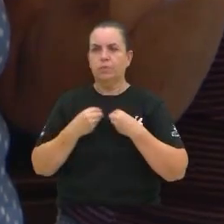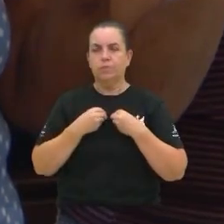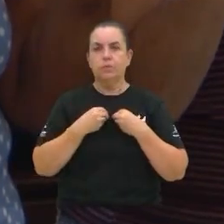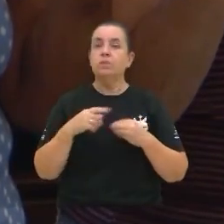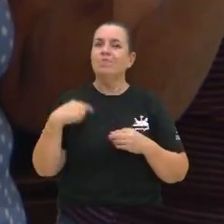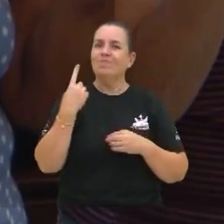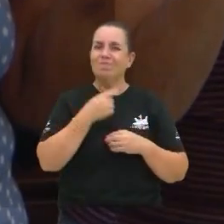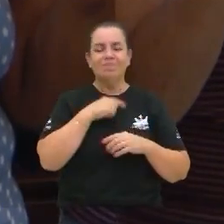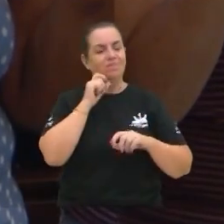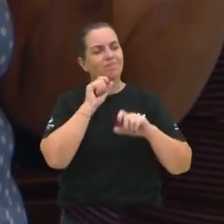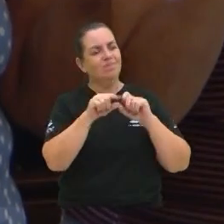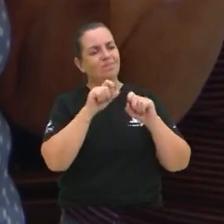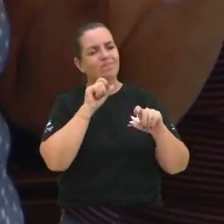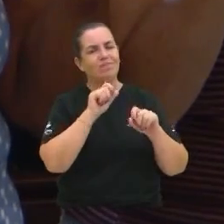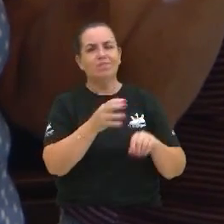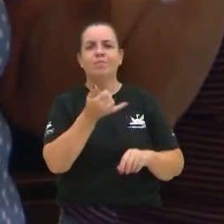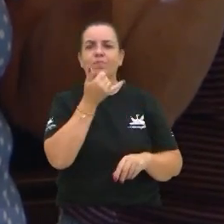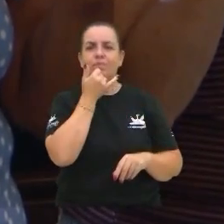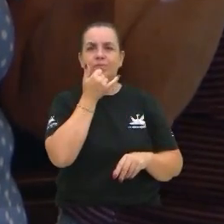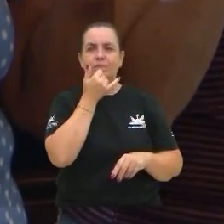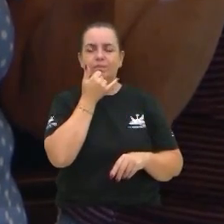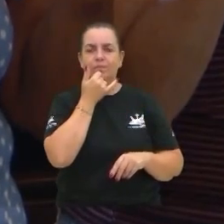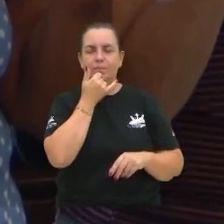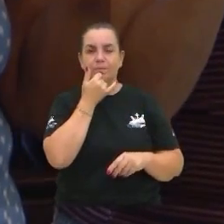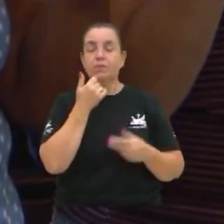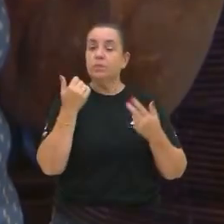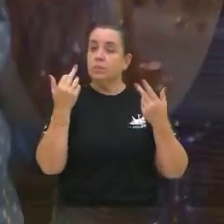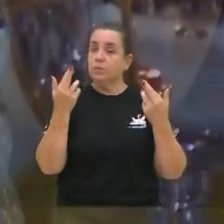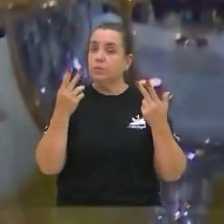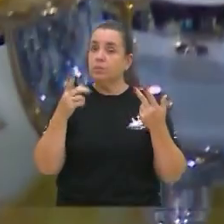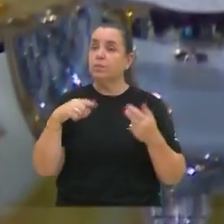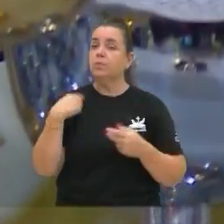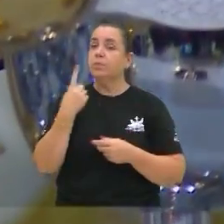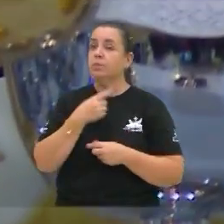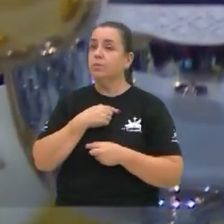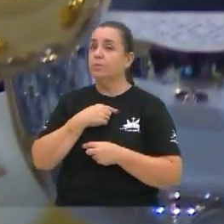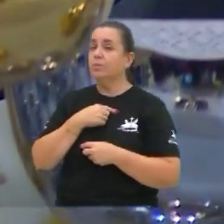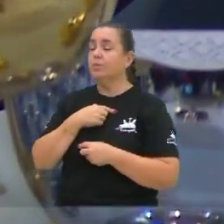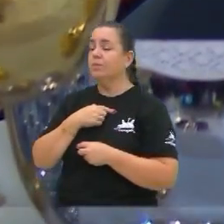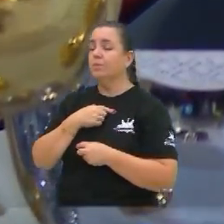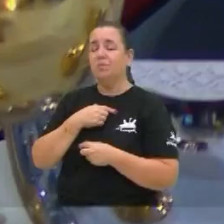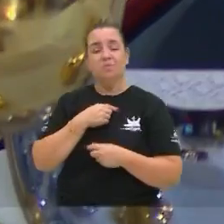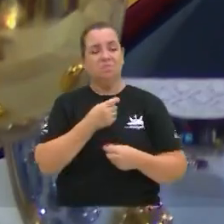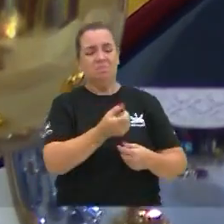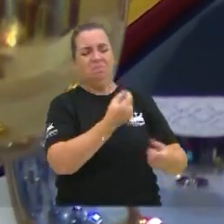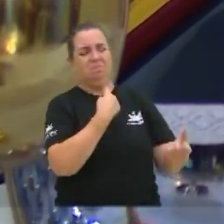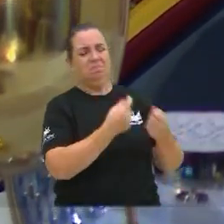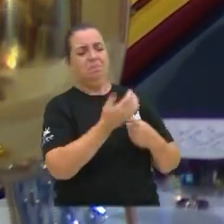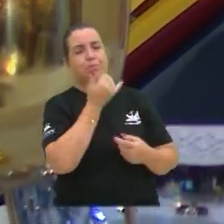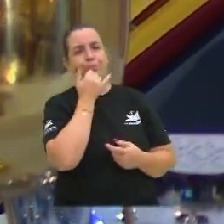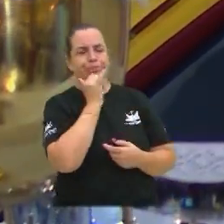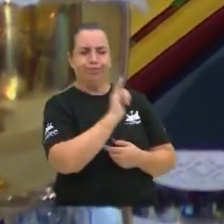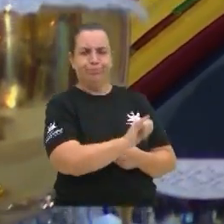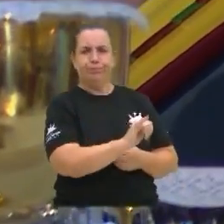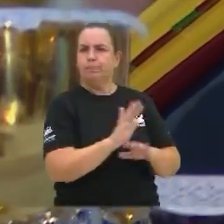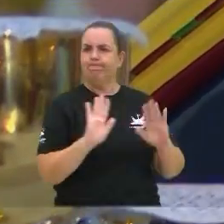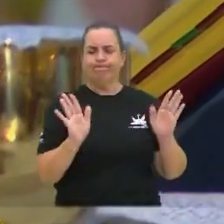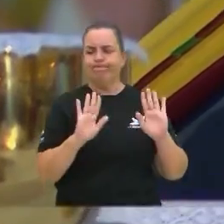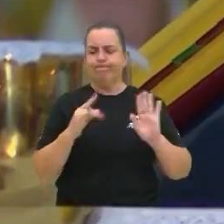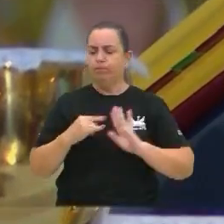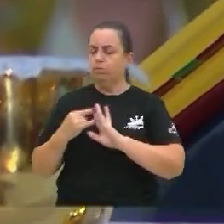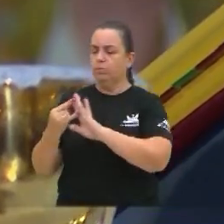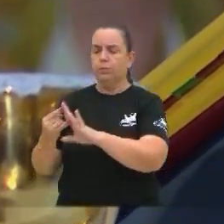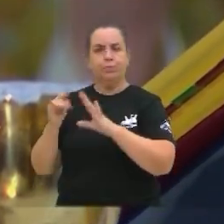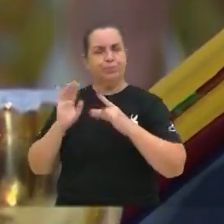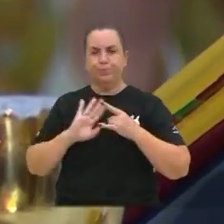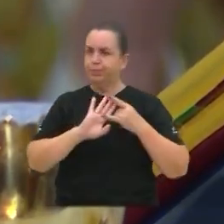hoje. Perdoai-nos as nossas ofensas, assim como nós perdoamos a quem nos tem ofendido. E